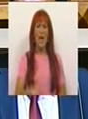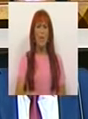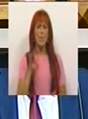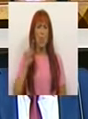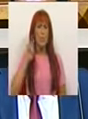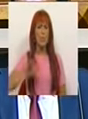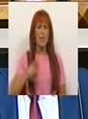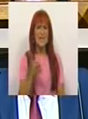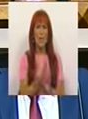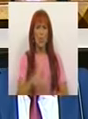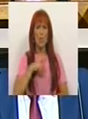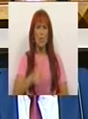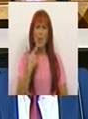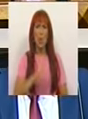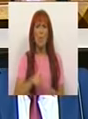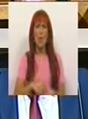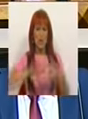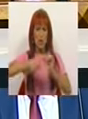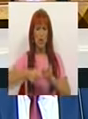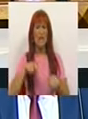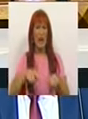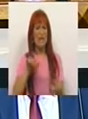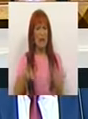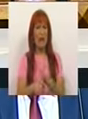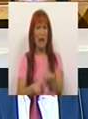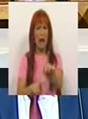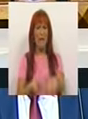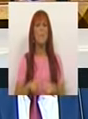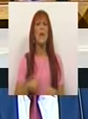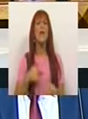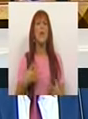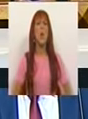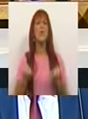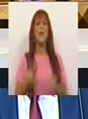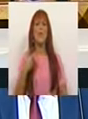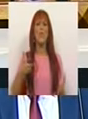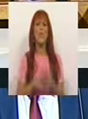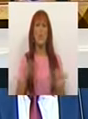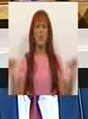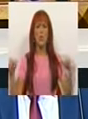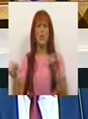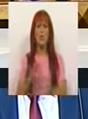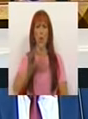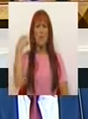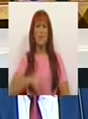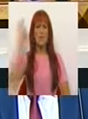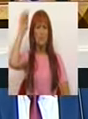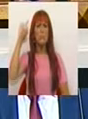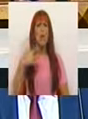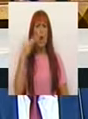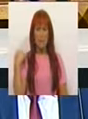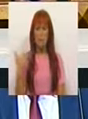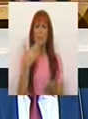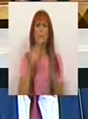tão importante setor para Portugal não possa ser destruído com estas leis e que se consiga um verdadeiro consenso, como o Sr. Presidente da República